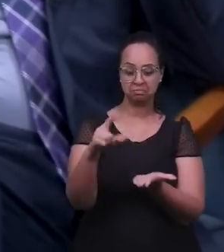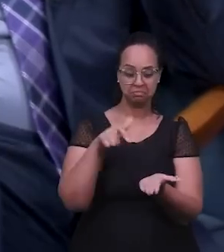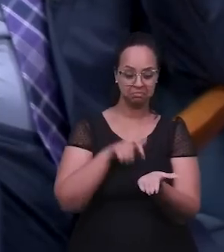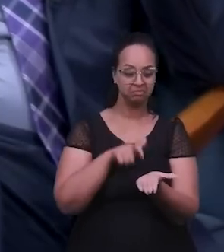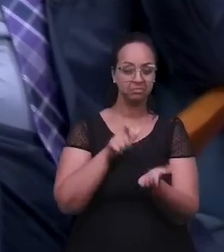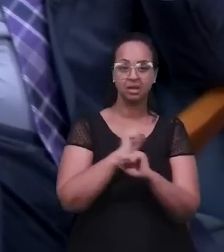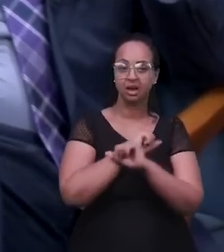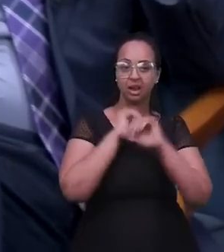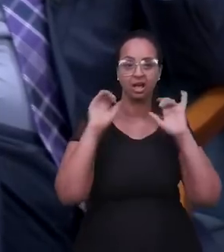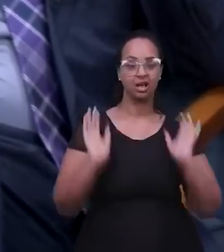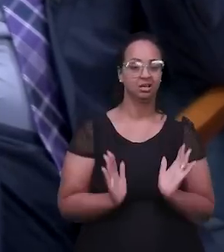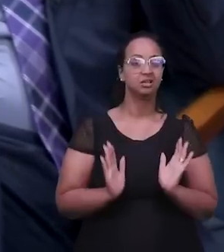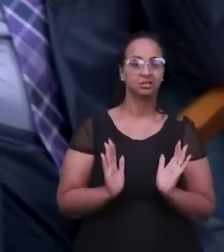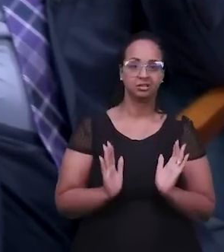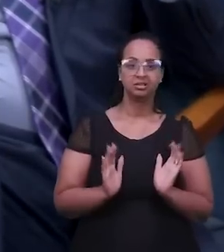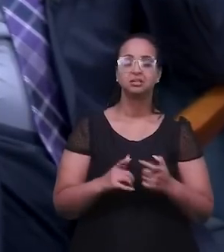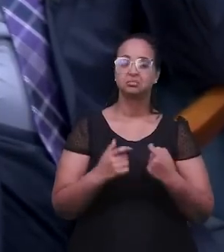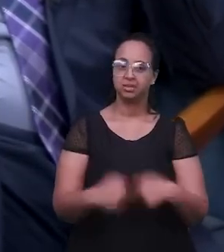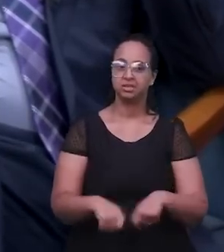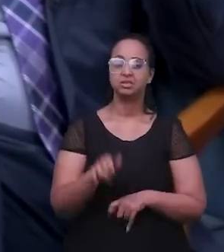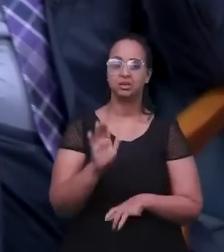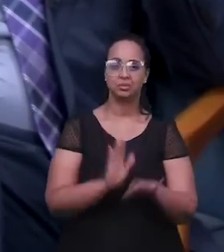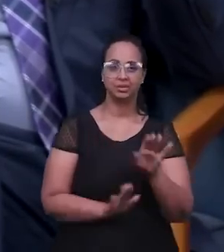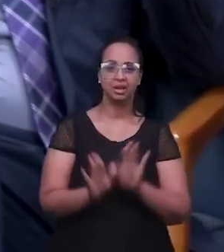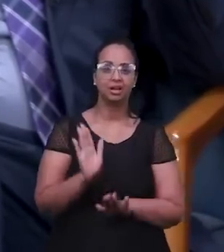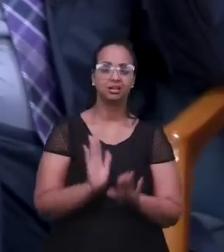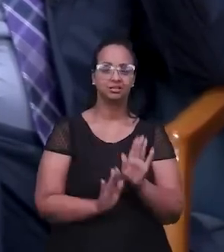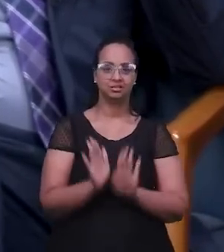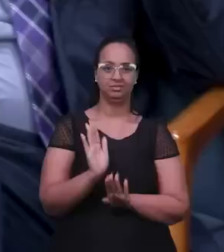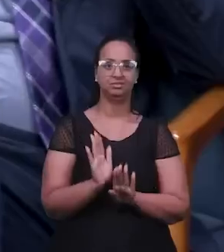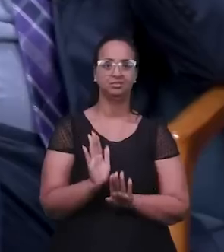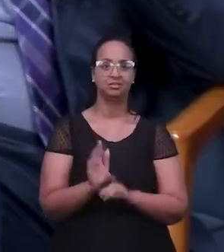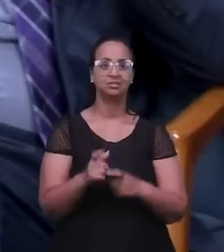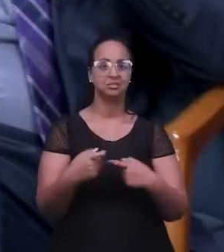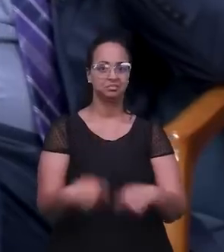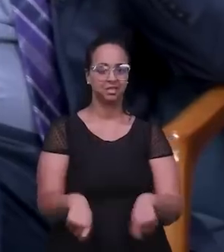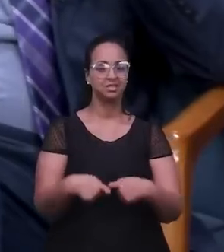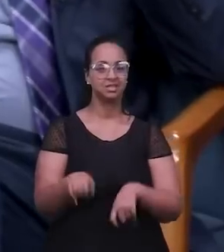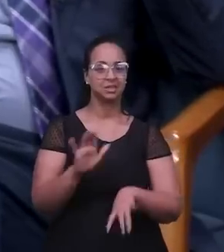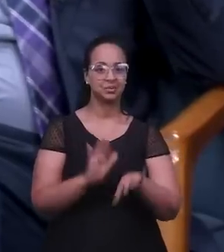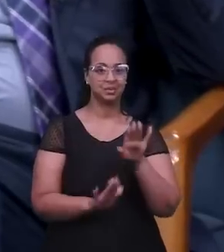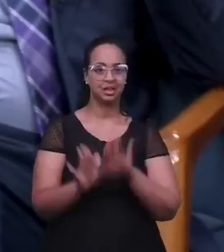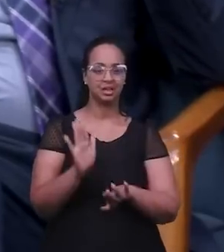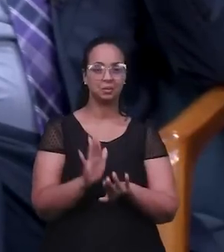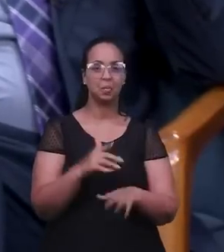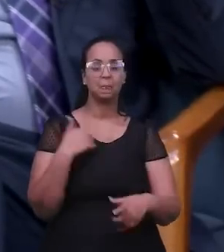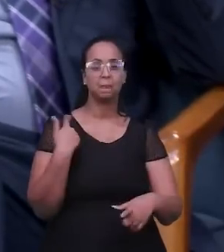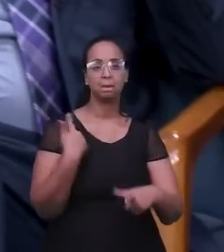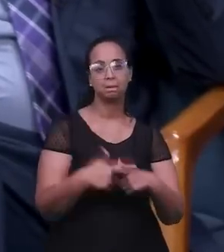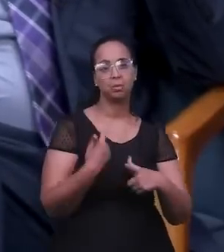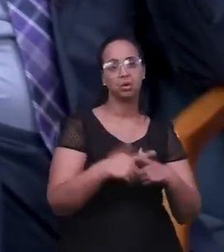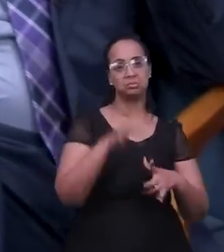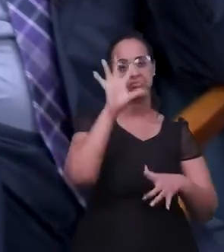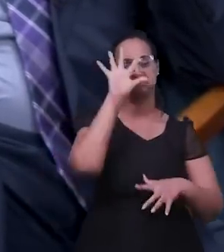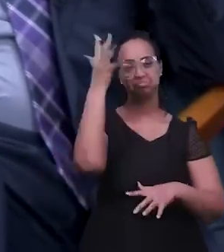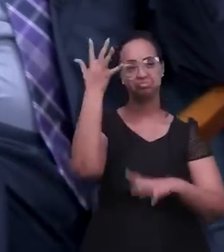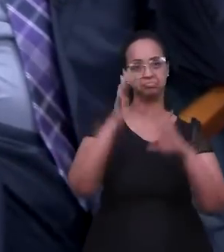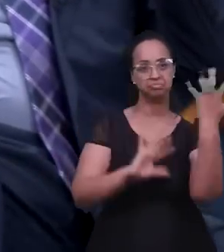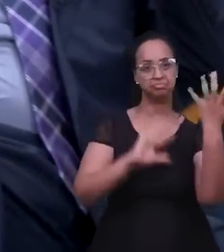A palavra é muito clara. Nós temos que ter muito cuidado para que